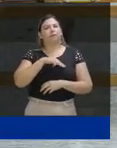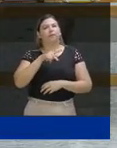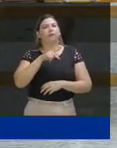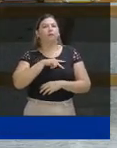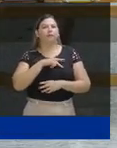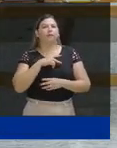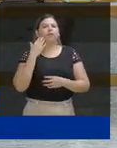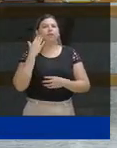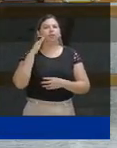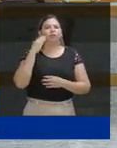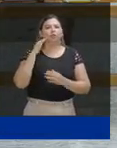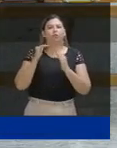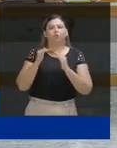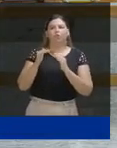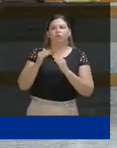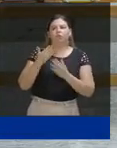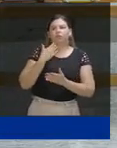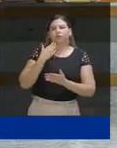termos do parecer.